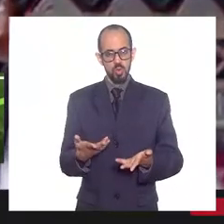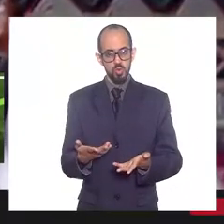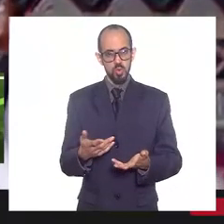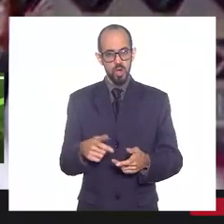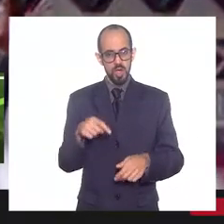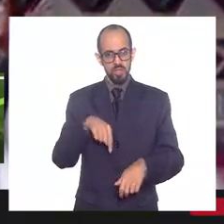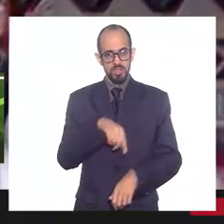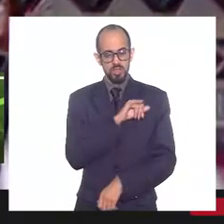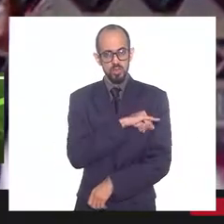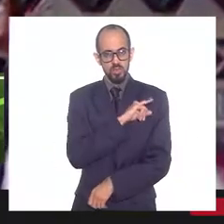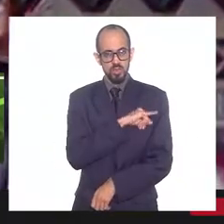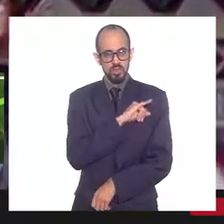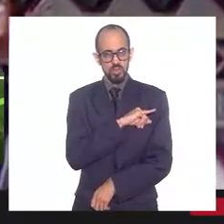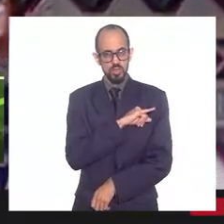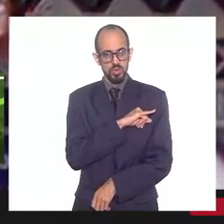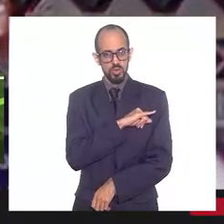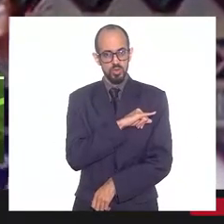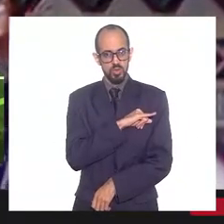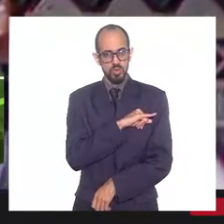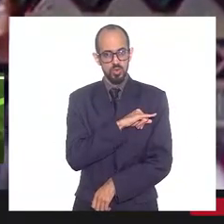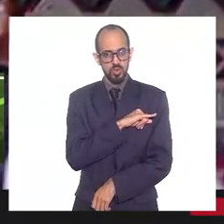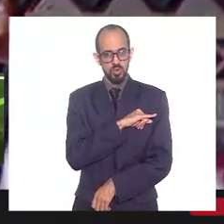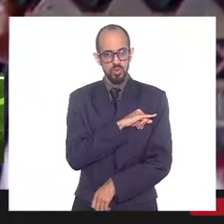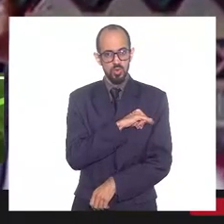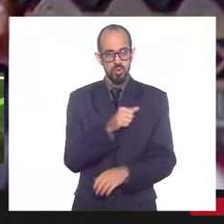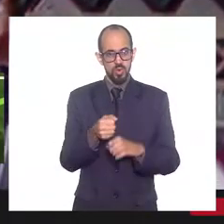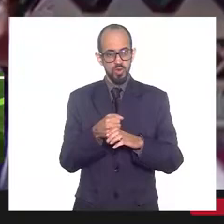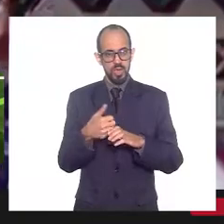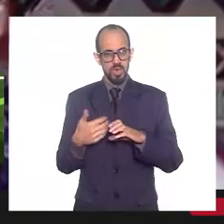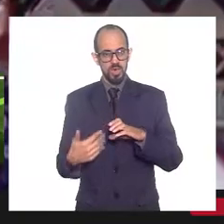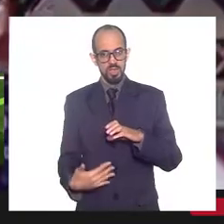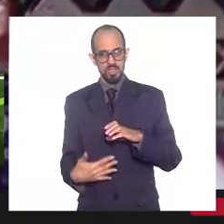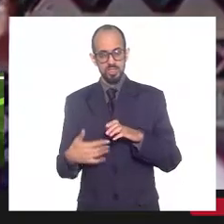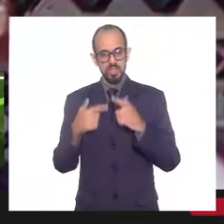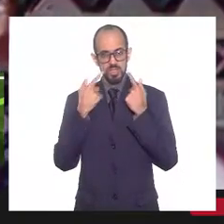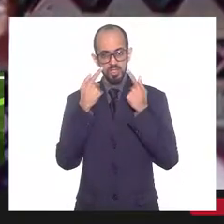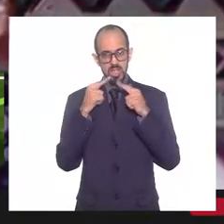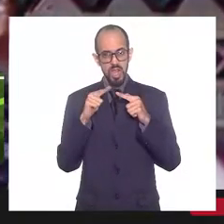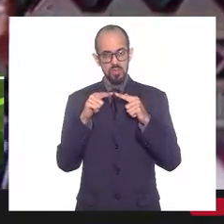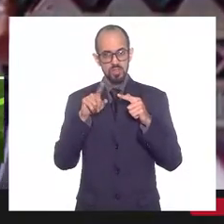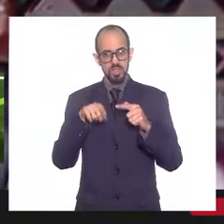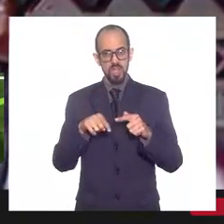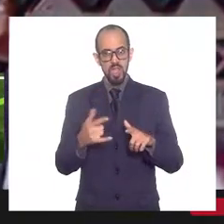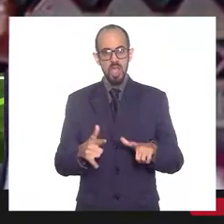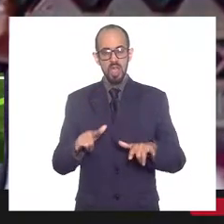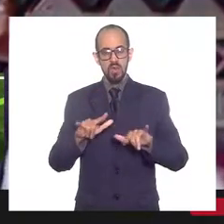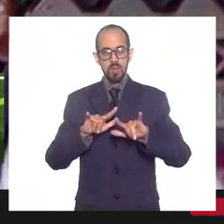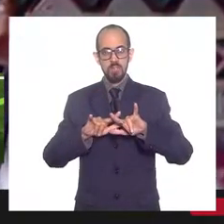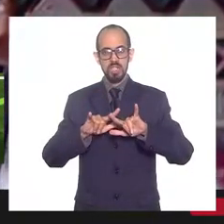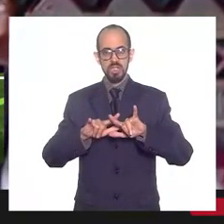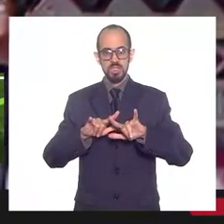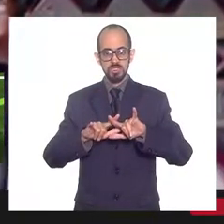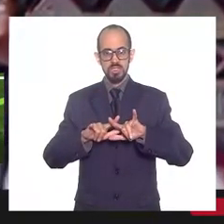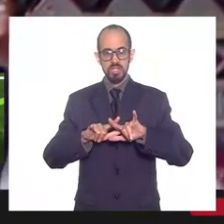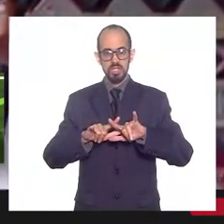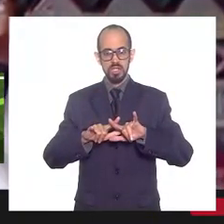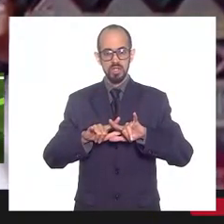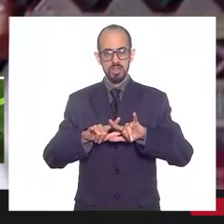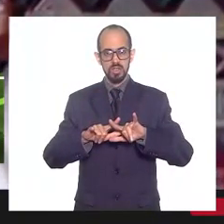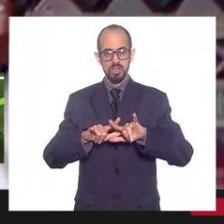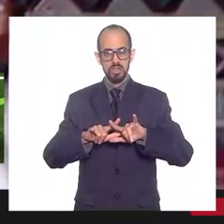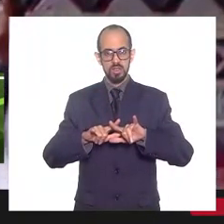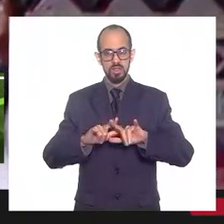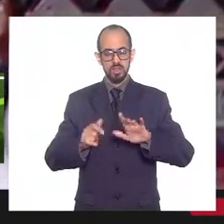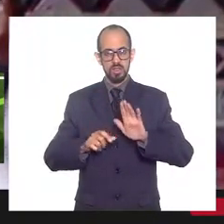de Janeiro com elementos gravíssimos de articulação com a narcomilicia né expansionista